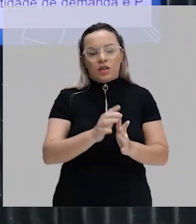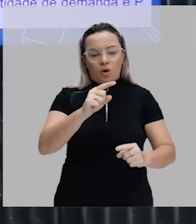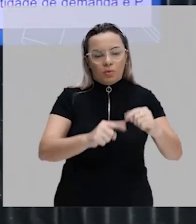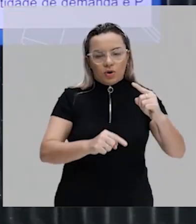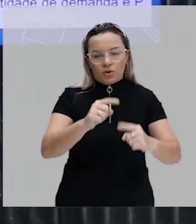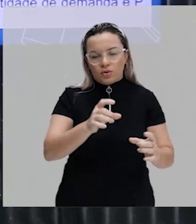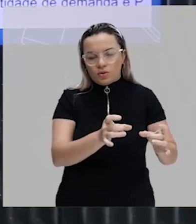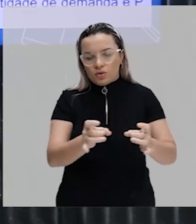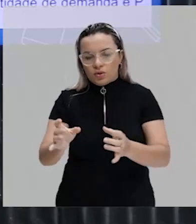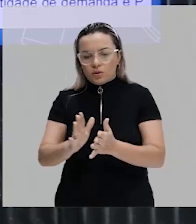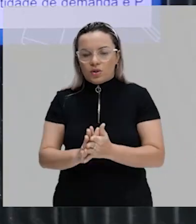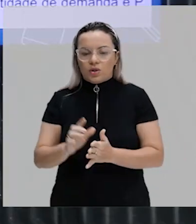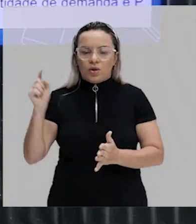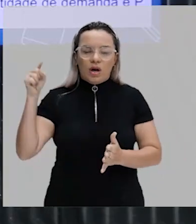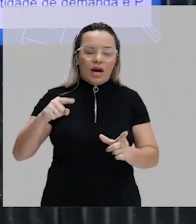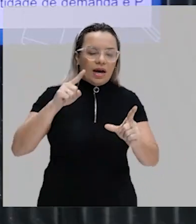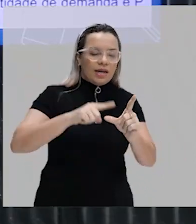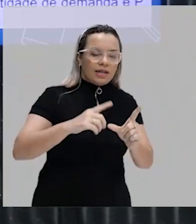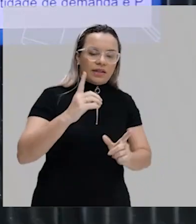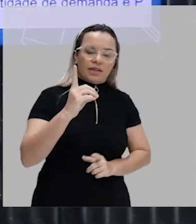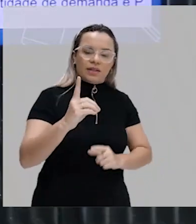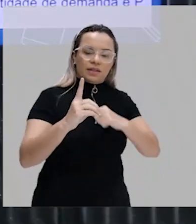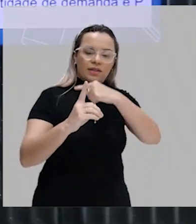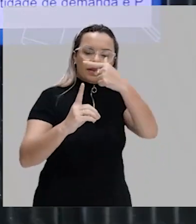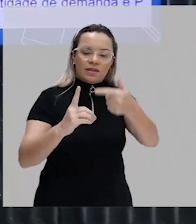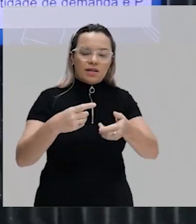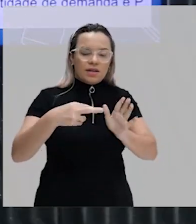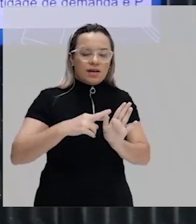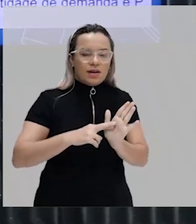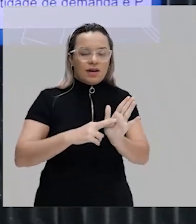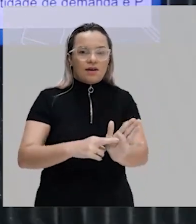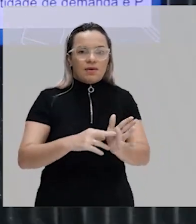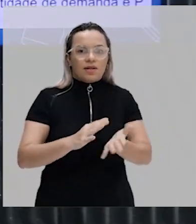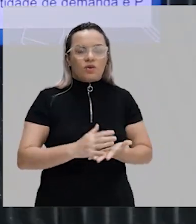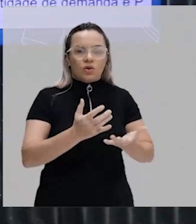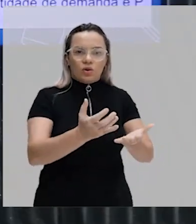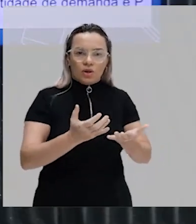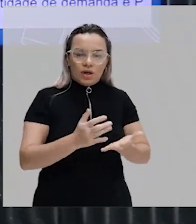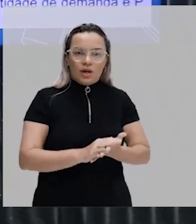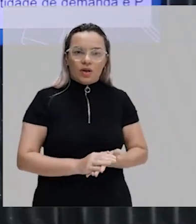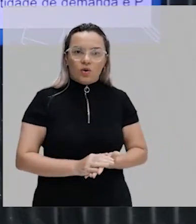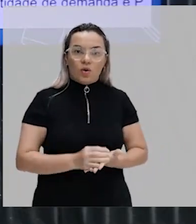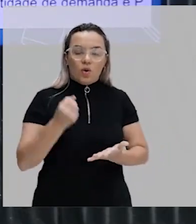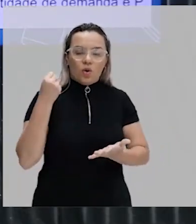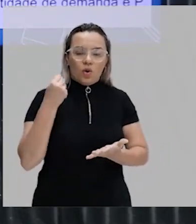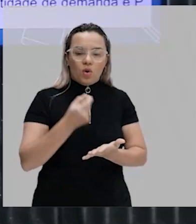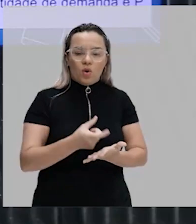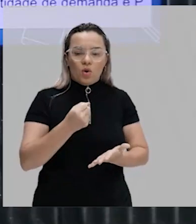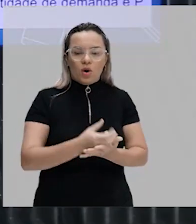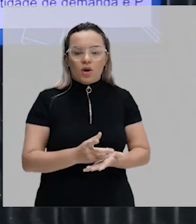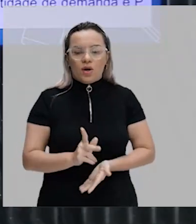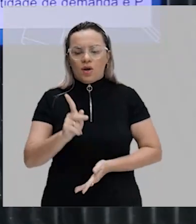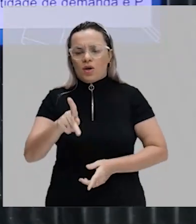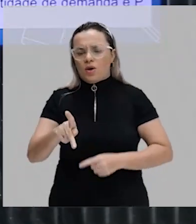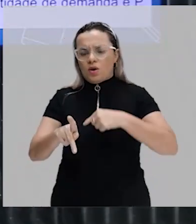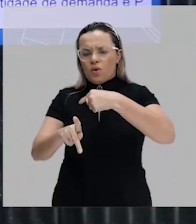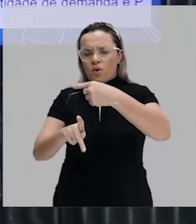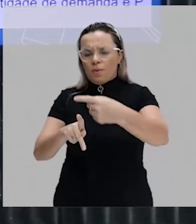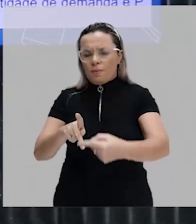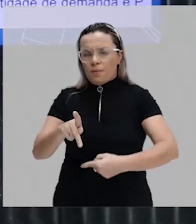o Dzinho representa demanda, tá? E o P, quem é o P? O P é justamente o preço do produto.